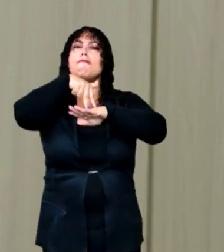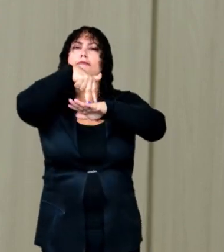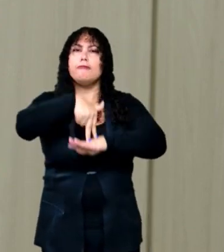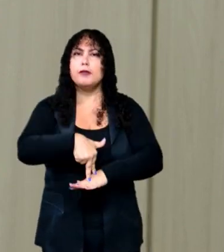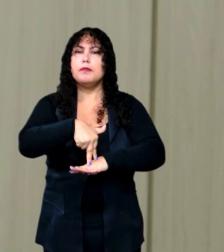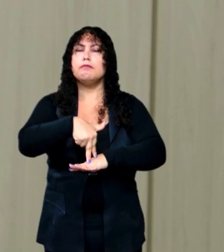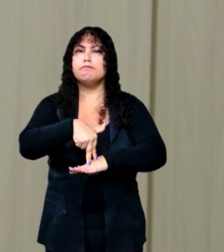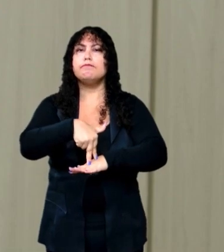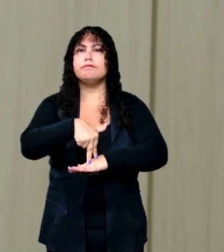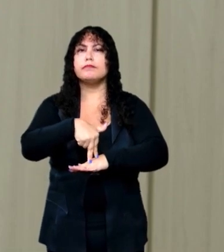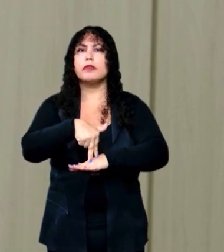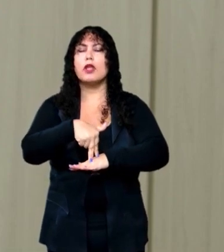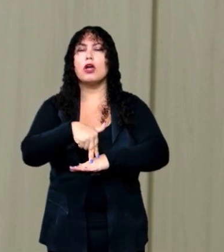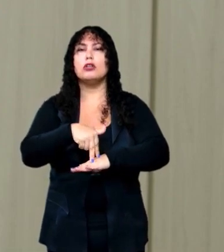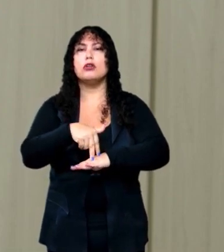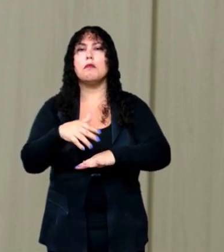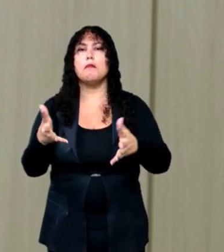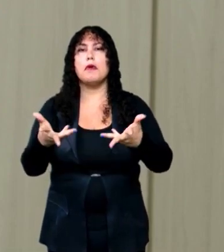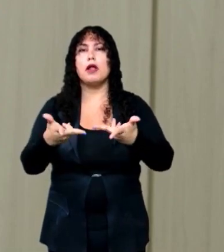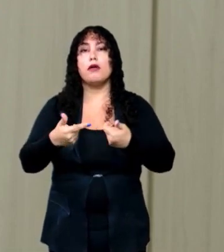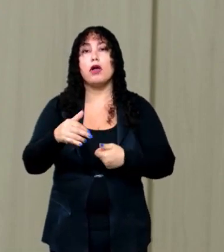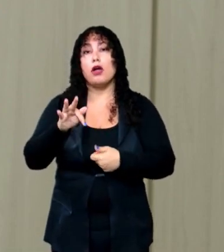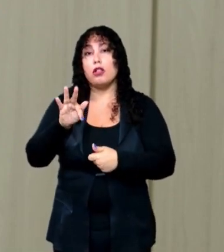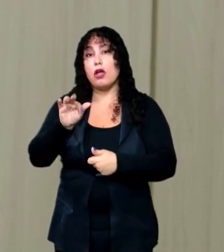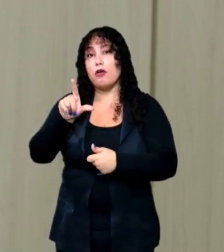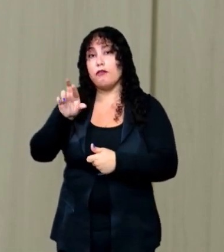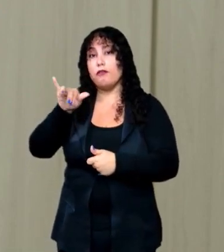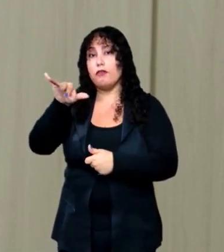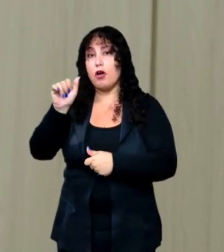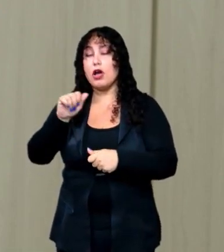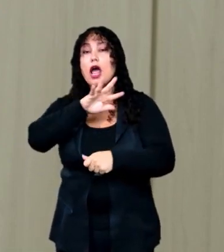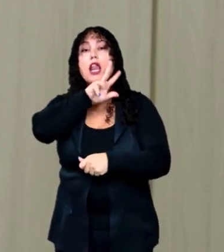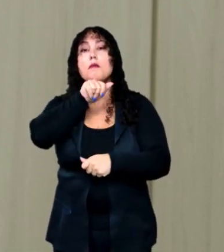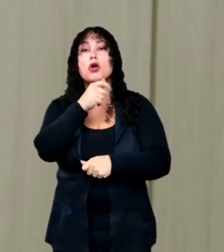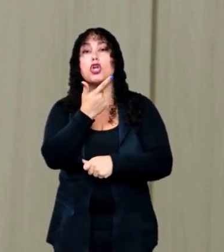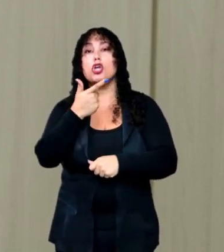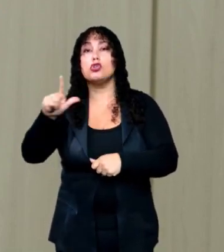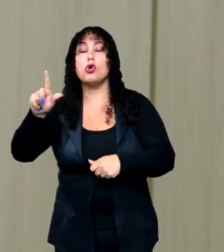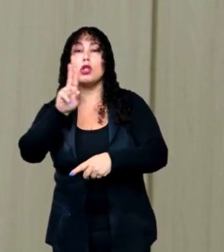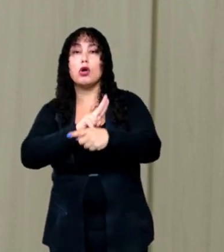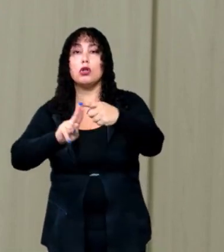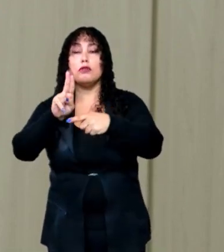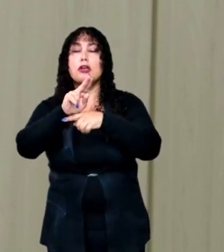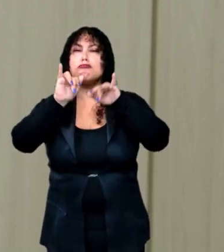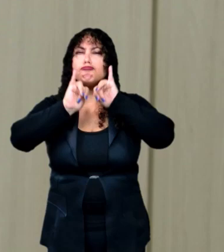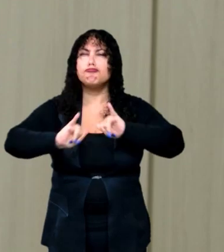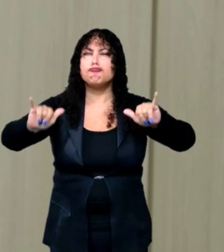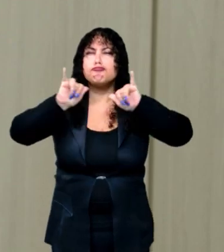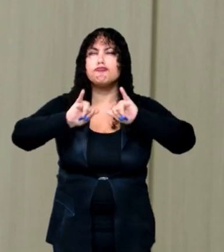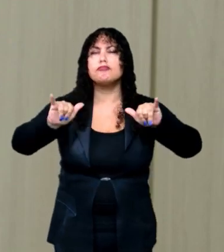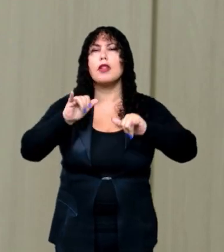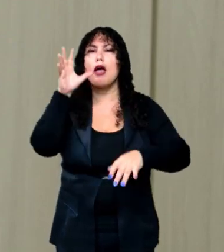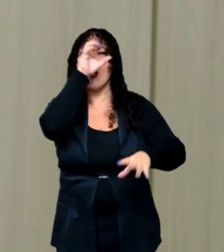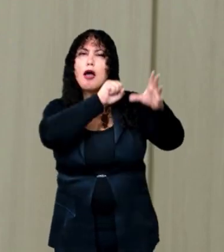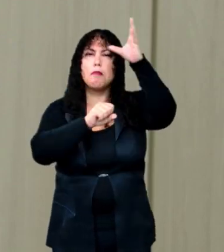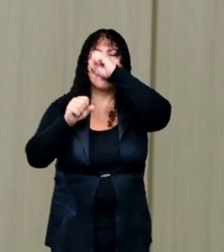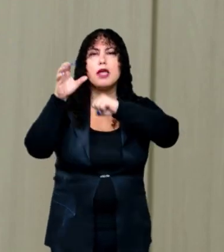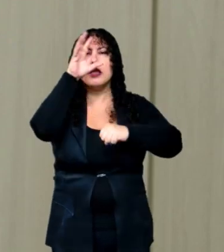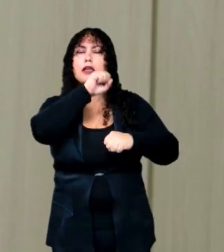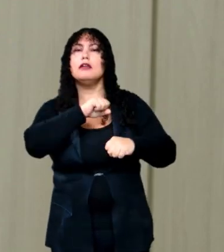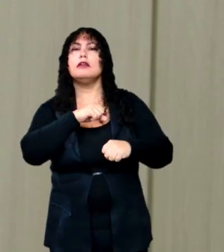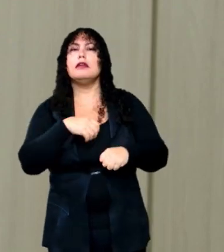excelente essa campanha aí da Fórum Animal para fazer com que outras universidades também acampem, né? Também comprem essa